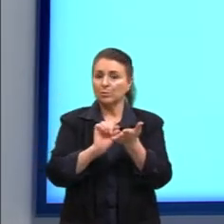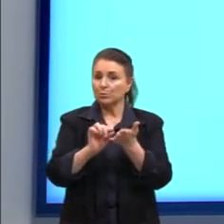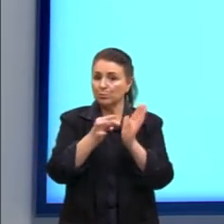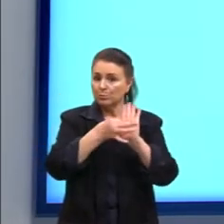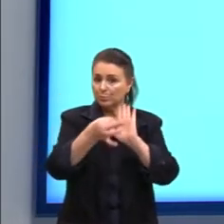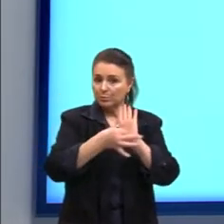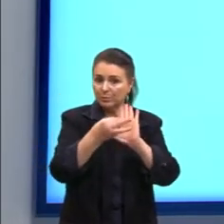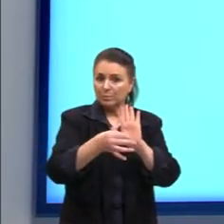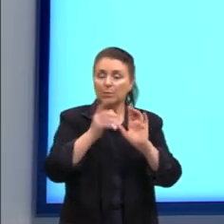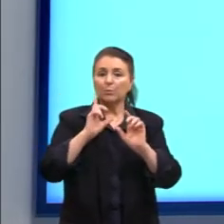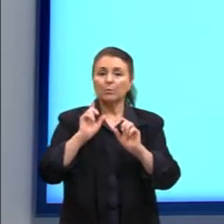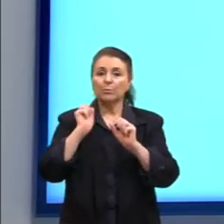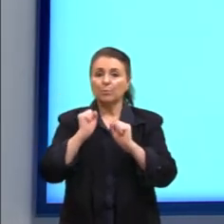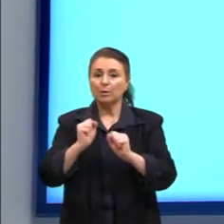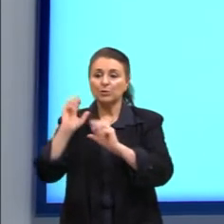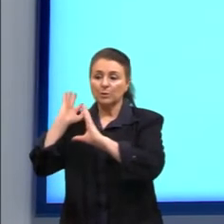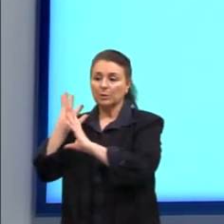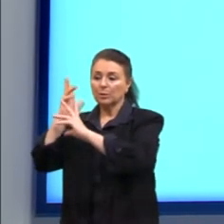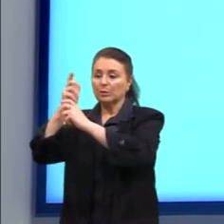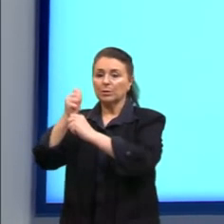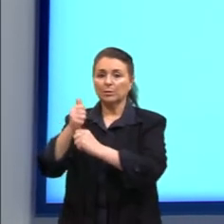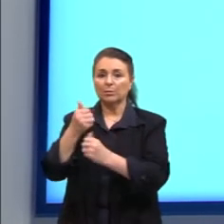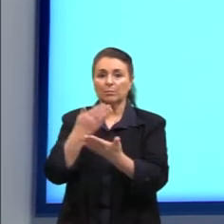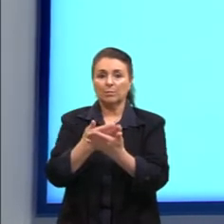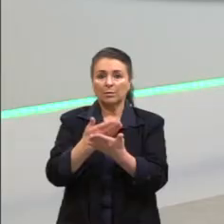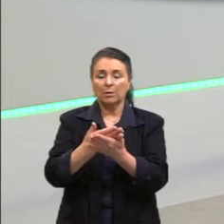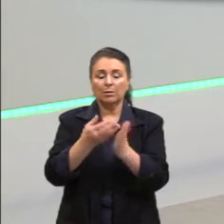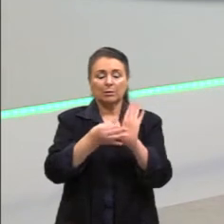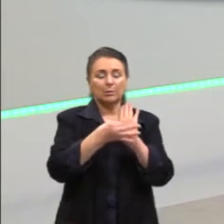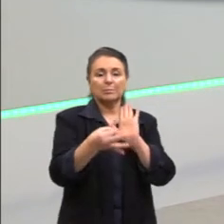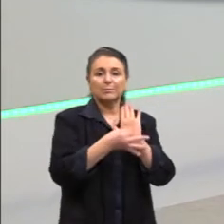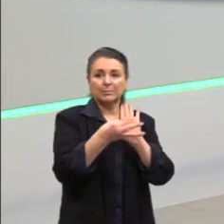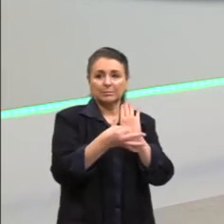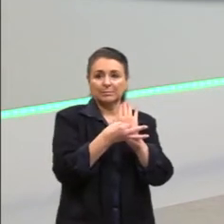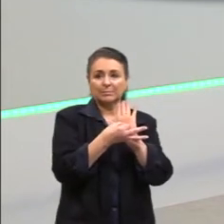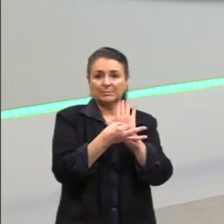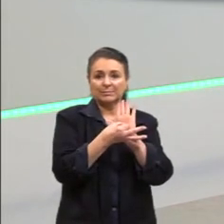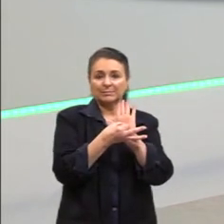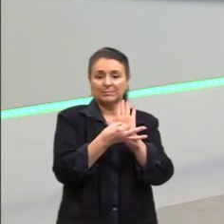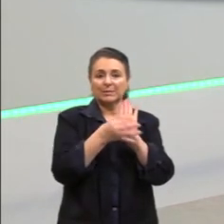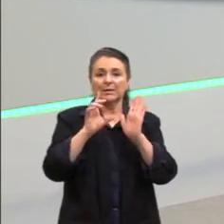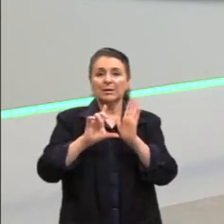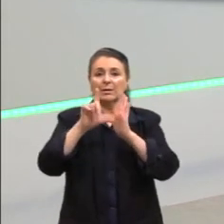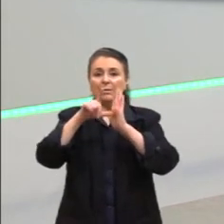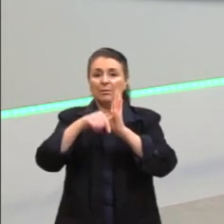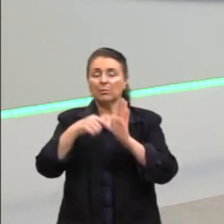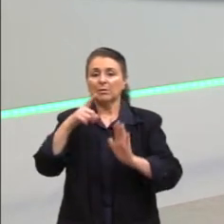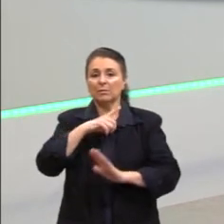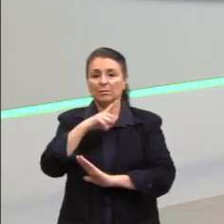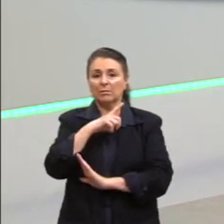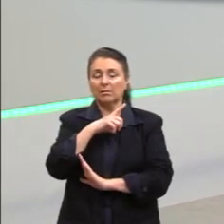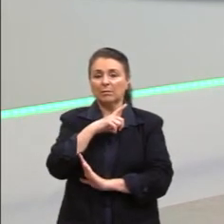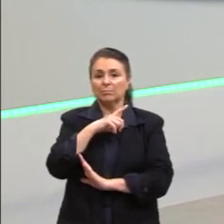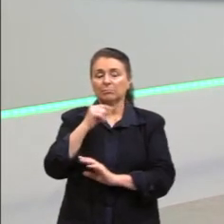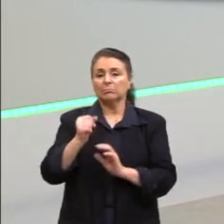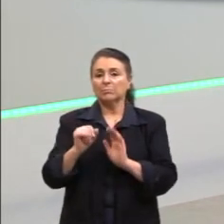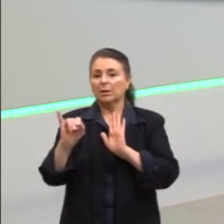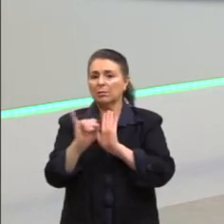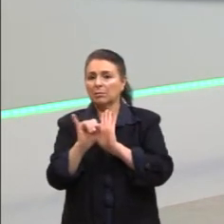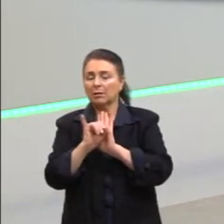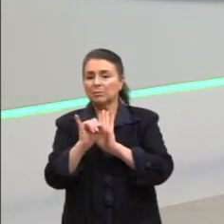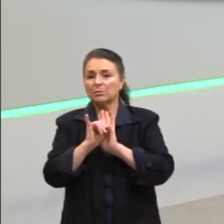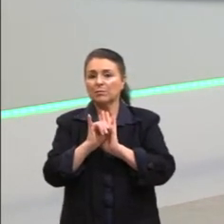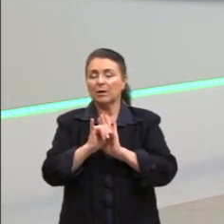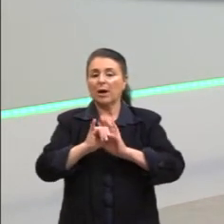pode retomar aquela aula ali sobre argumentação. Depois a gente tem identificar